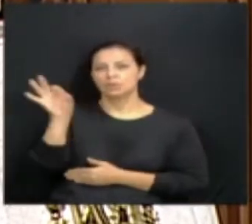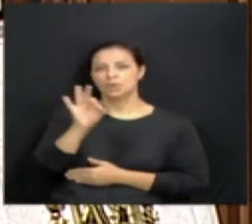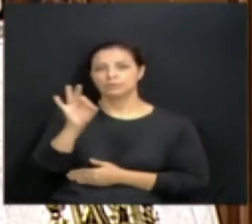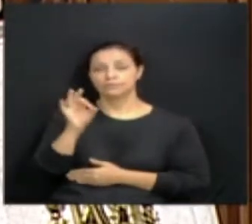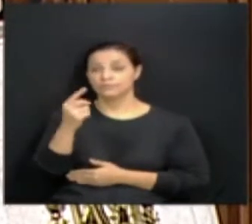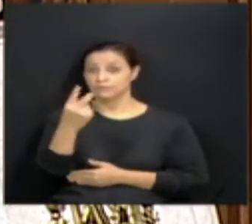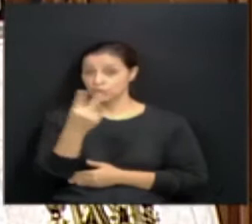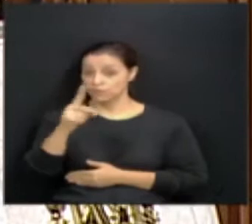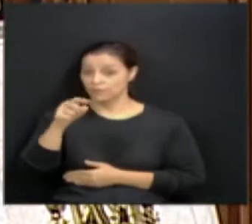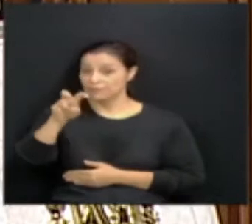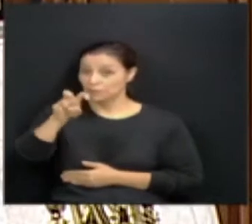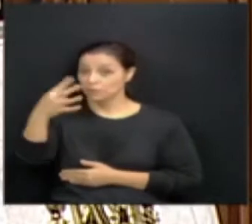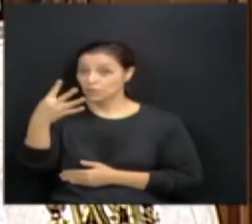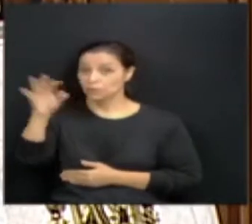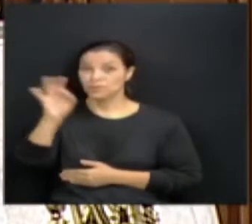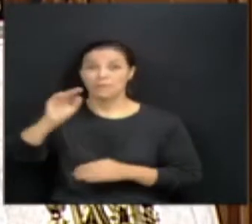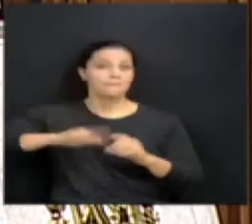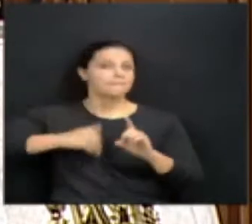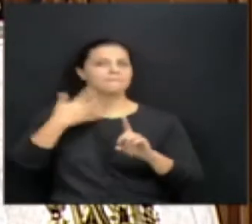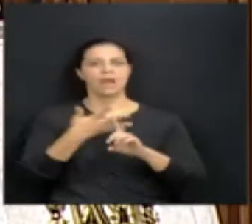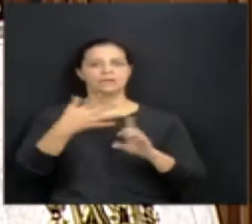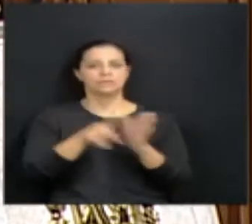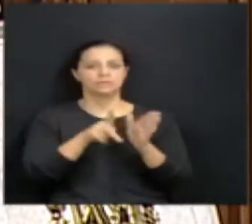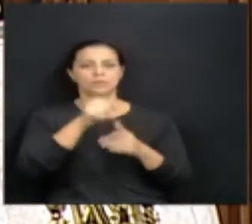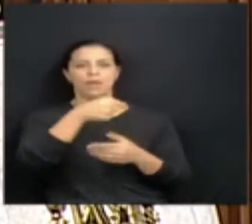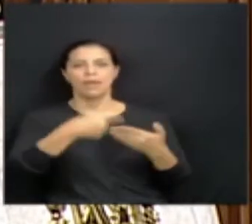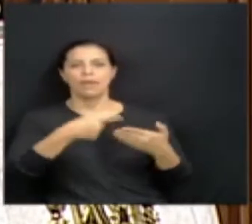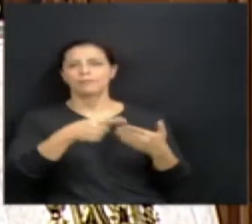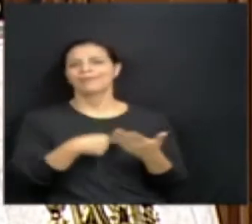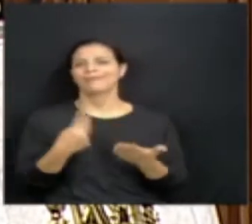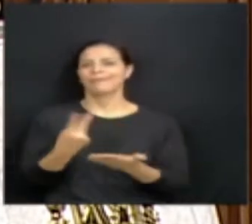22,54% foi arrecadado a mais por esse pequeno erro.